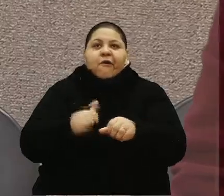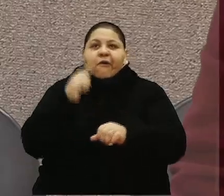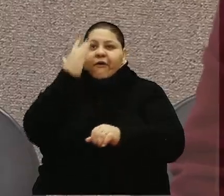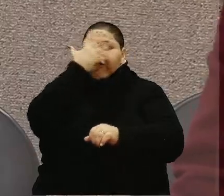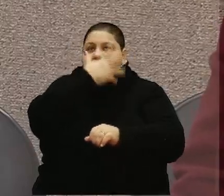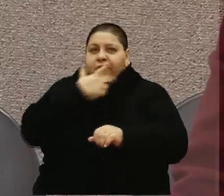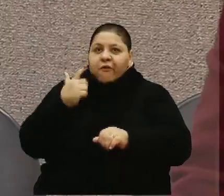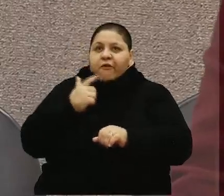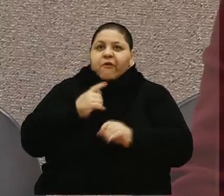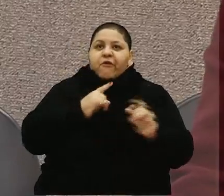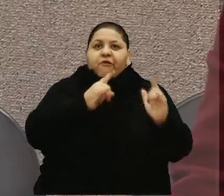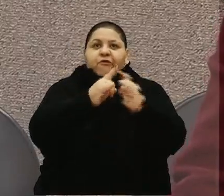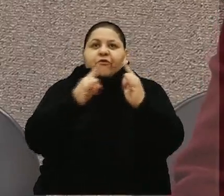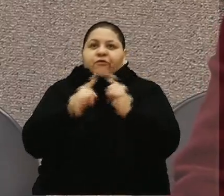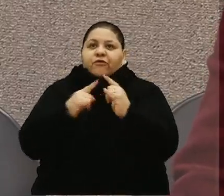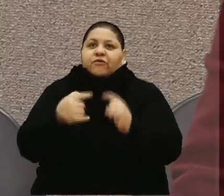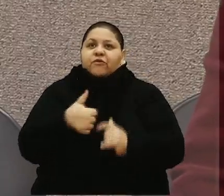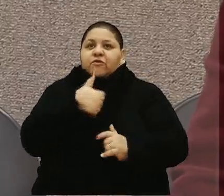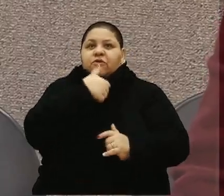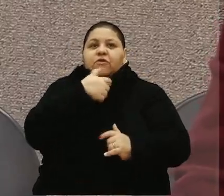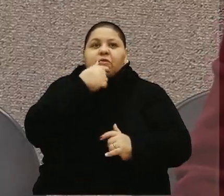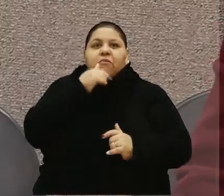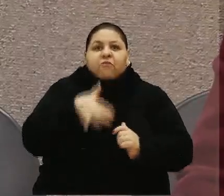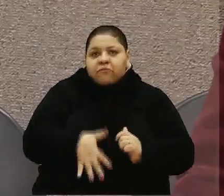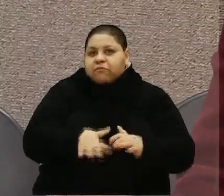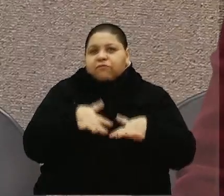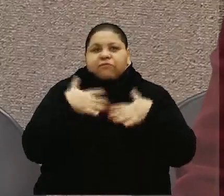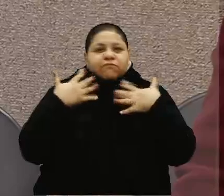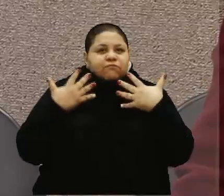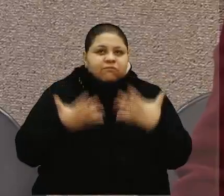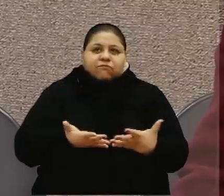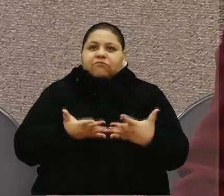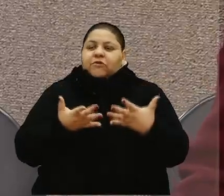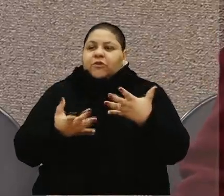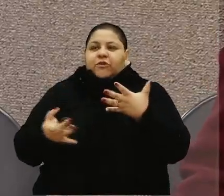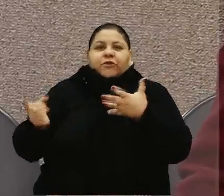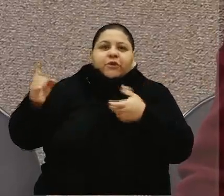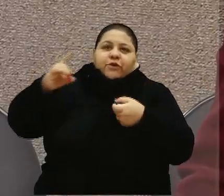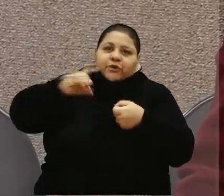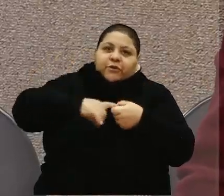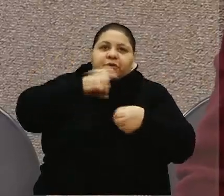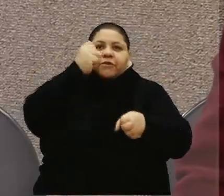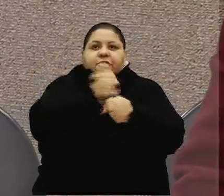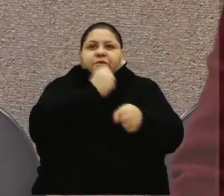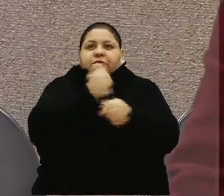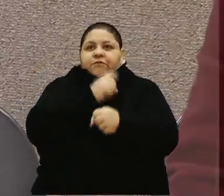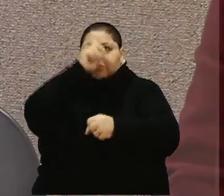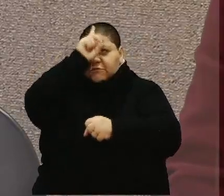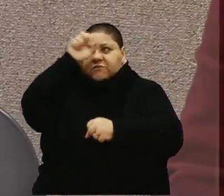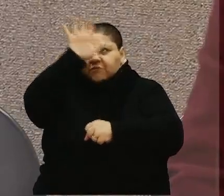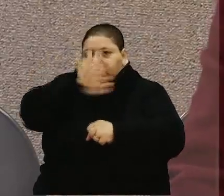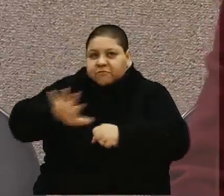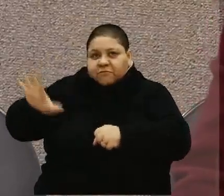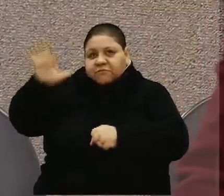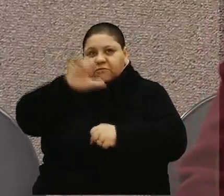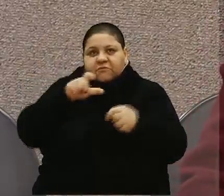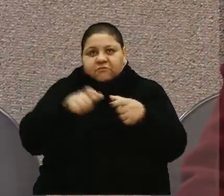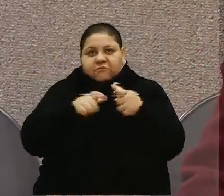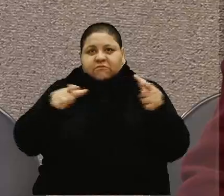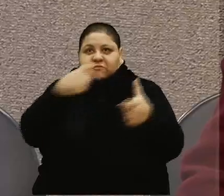Cristóvão de Mendonça, é falar sobre, enfim, o retorno, né, daquelas obras no Hospital Geral, ampliação do número